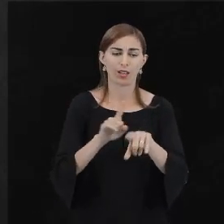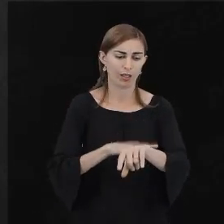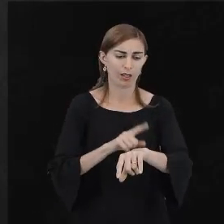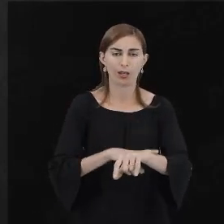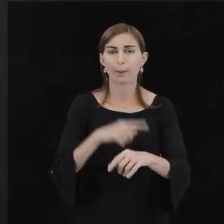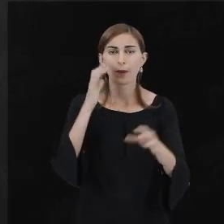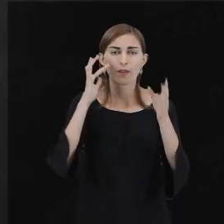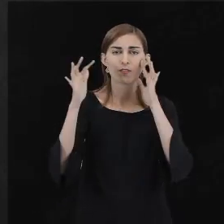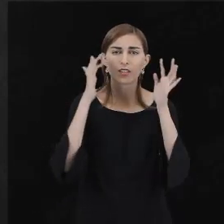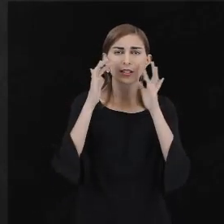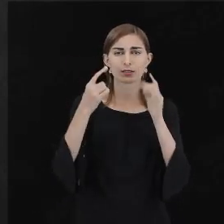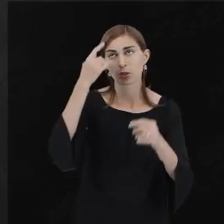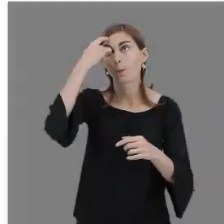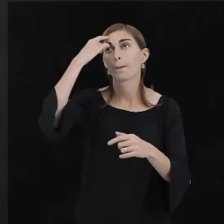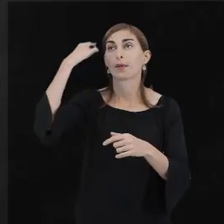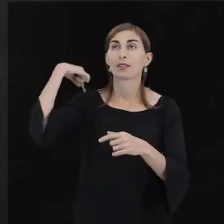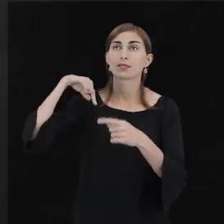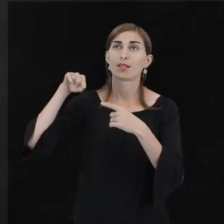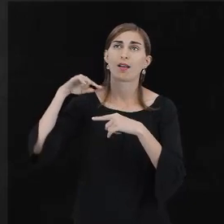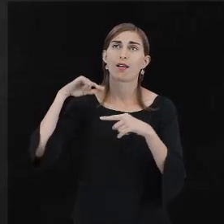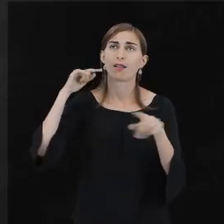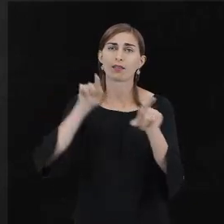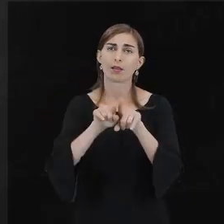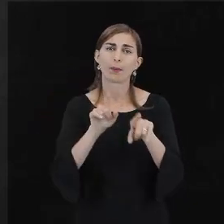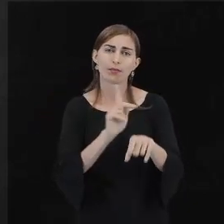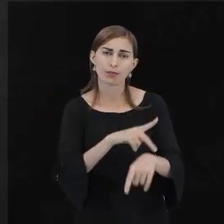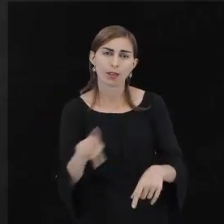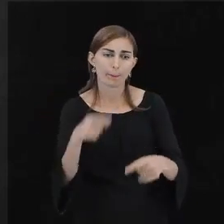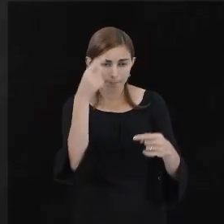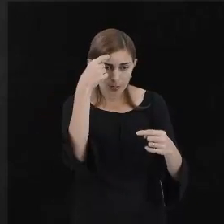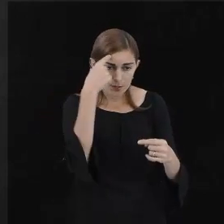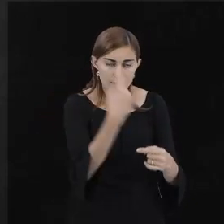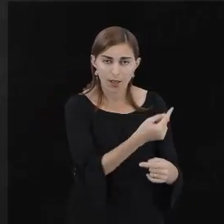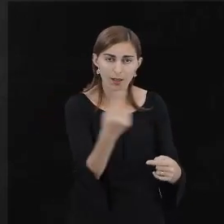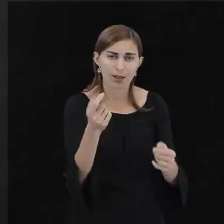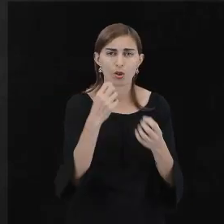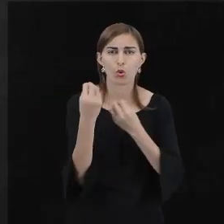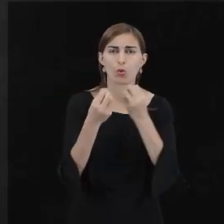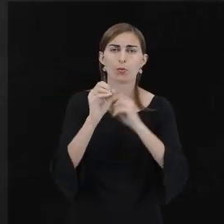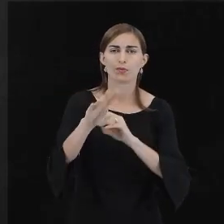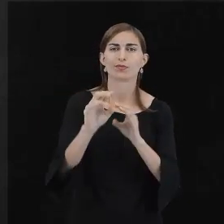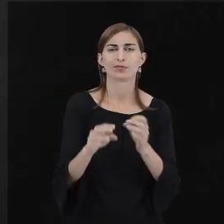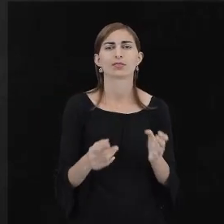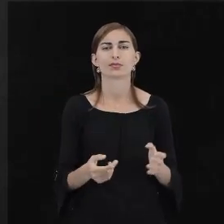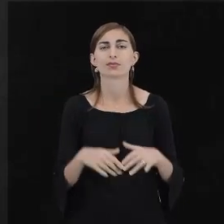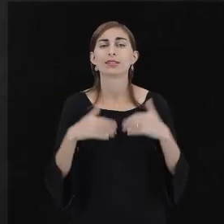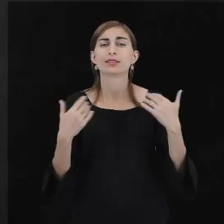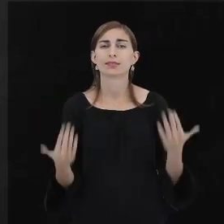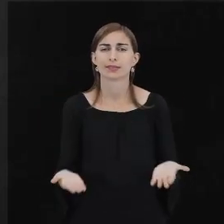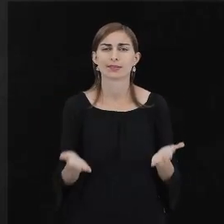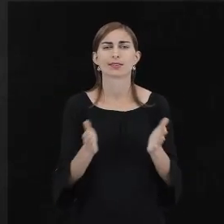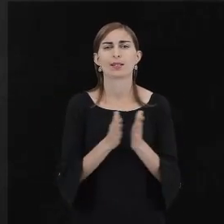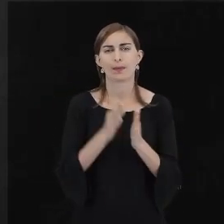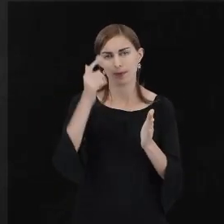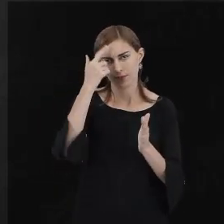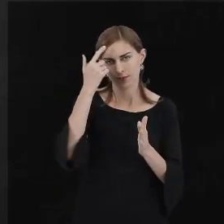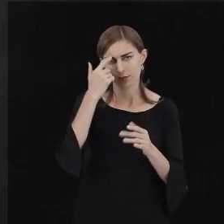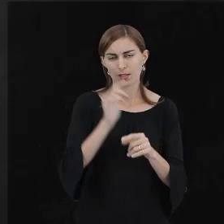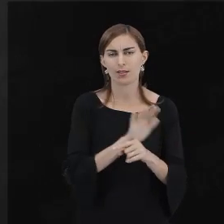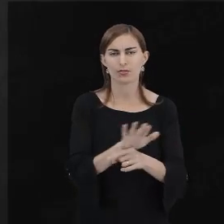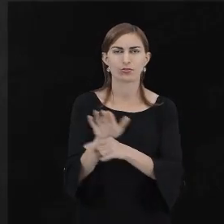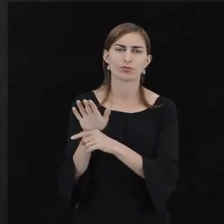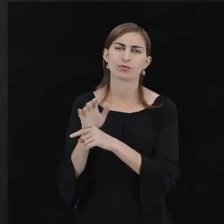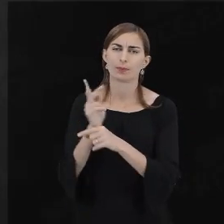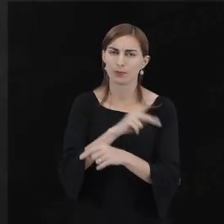favor da aprendizagem dos estudantes. Por fim, o segundo eixo que precisa ser considerado